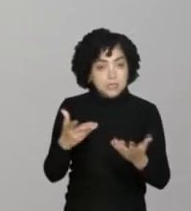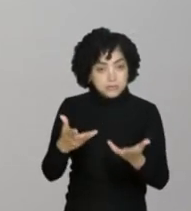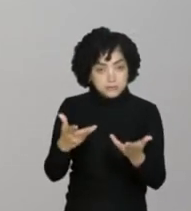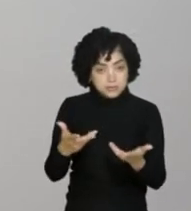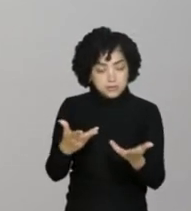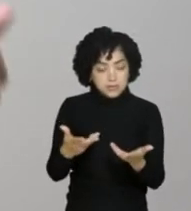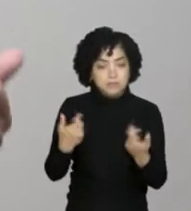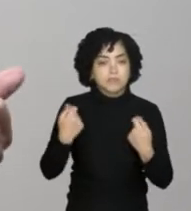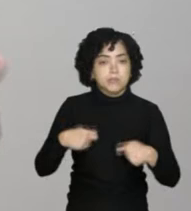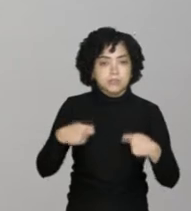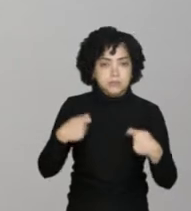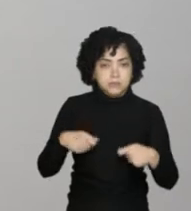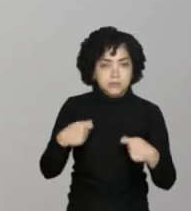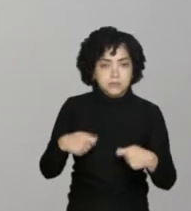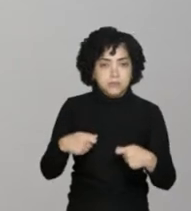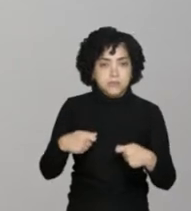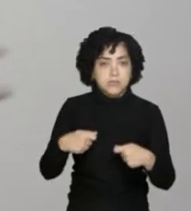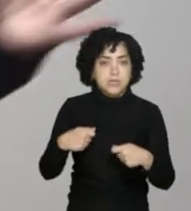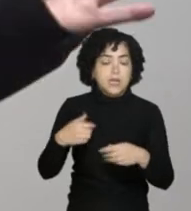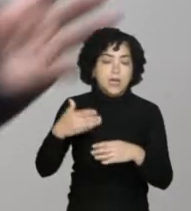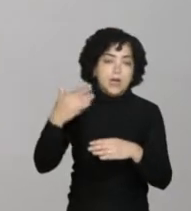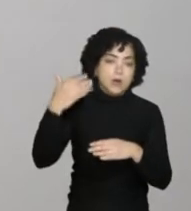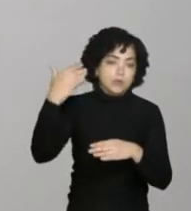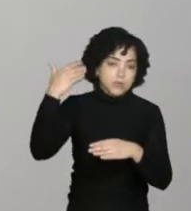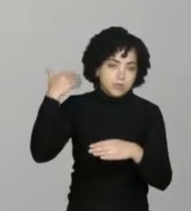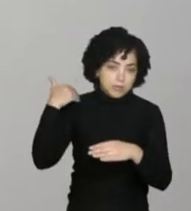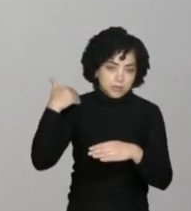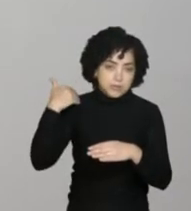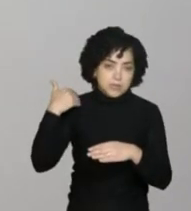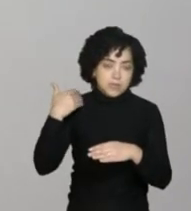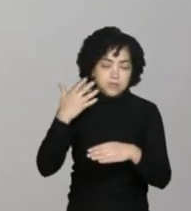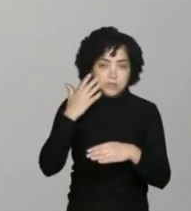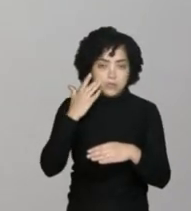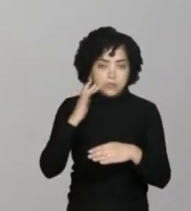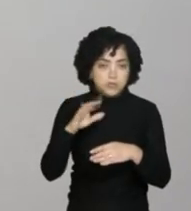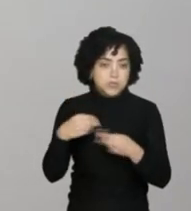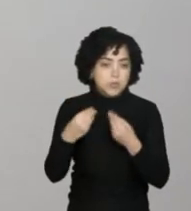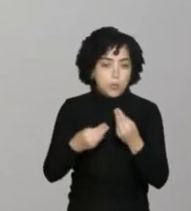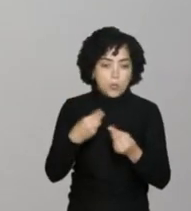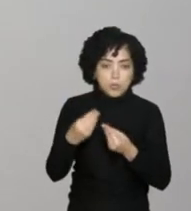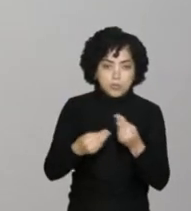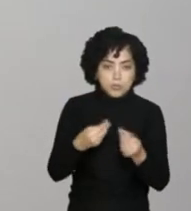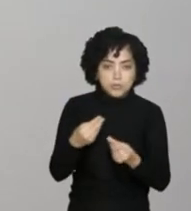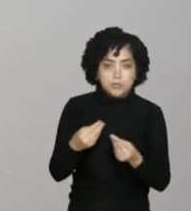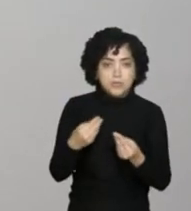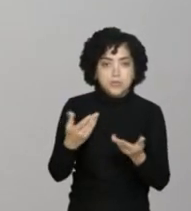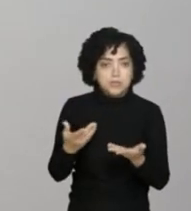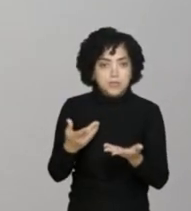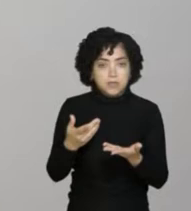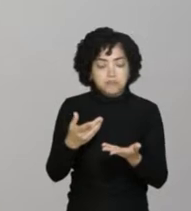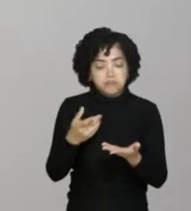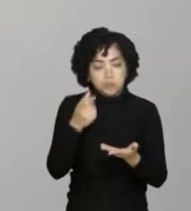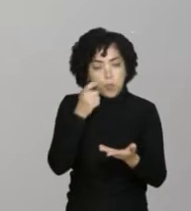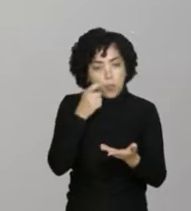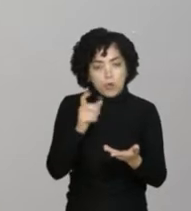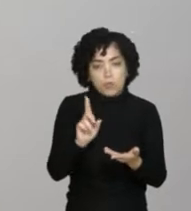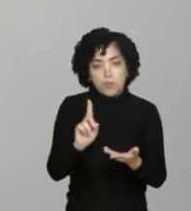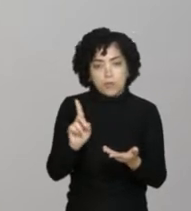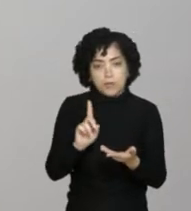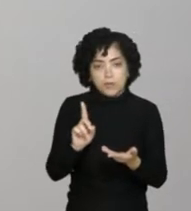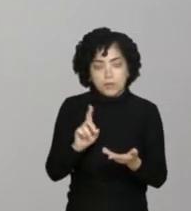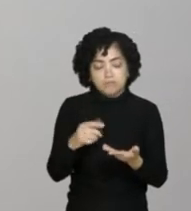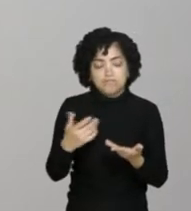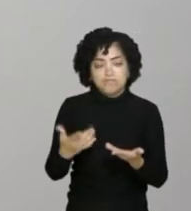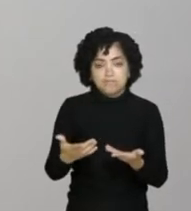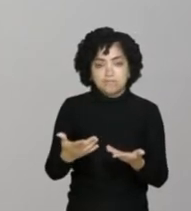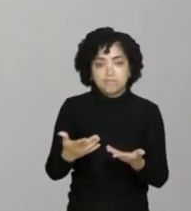Tive uma reunião muito tempo atrás, que não sei como ficou aí adiante as conversações, eu não acompanho mais, mas que já tinha, assim,